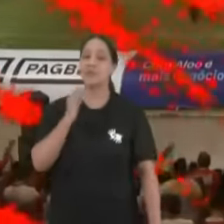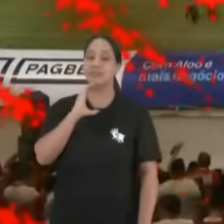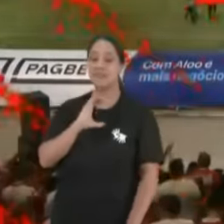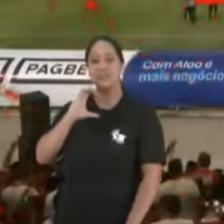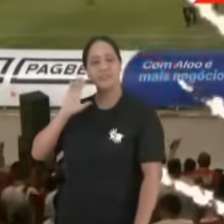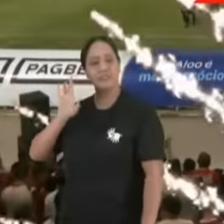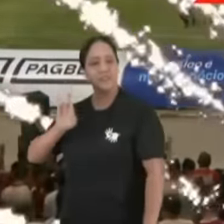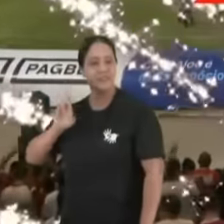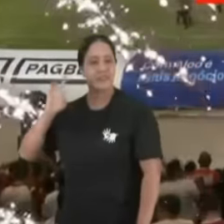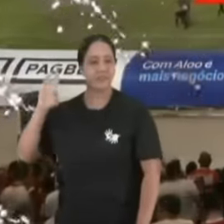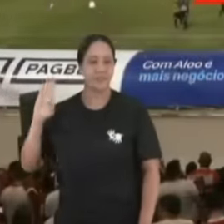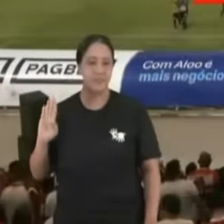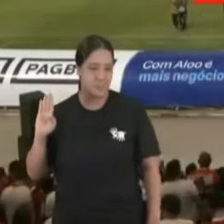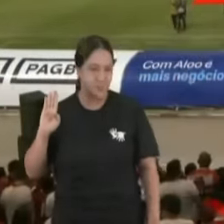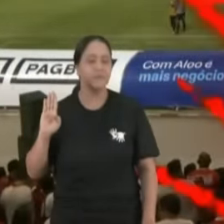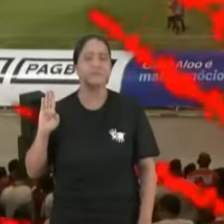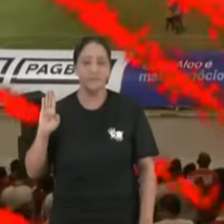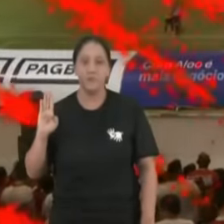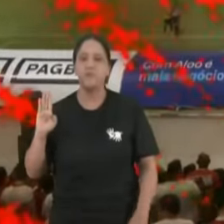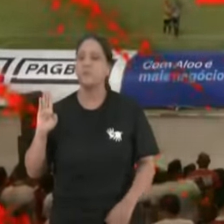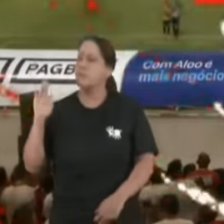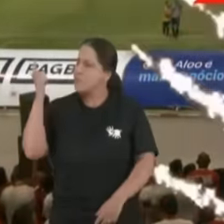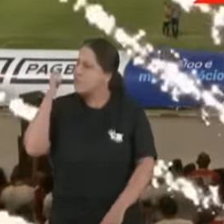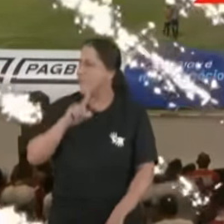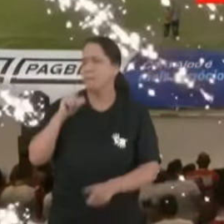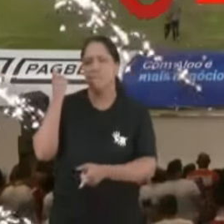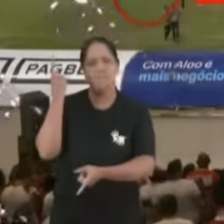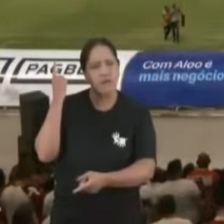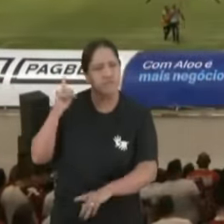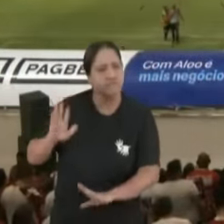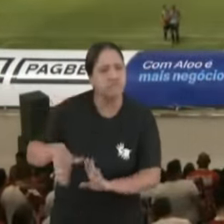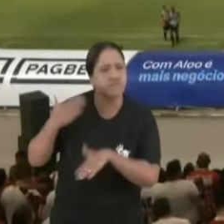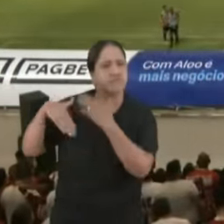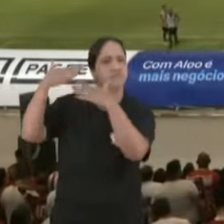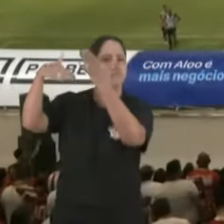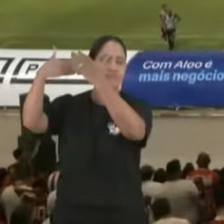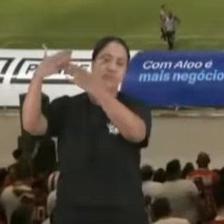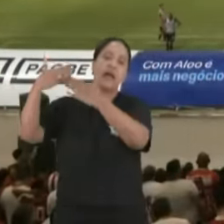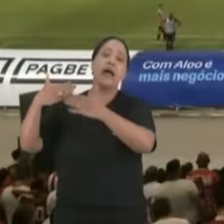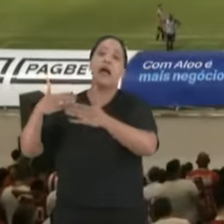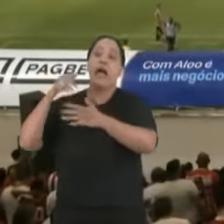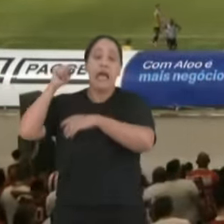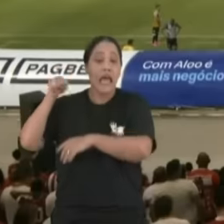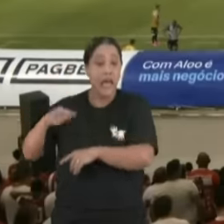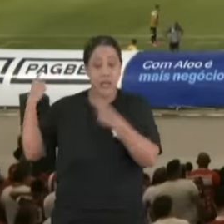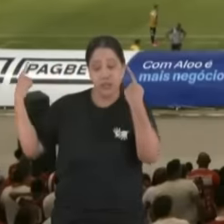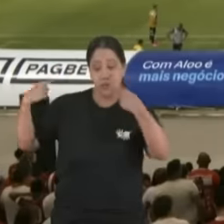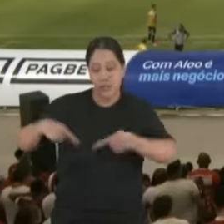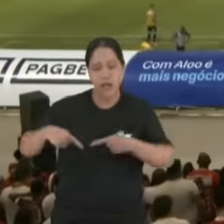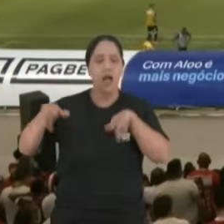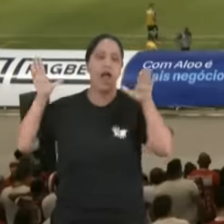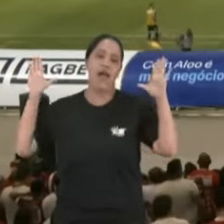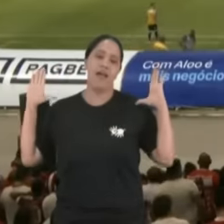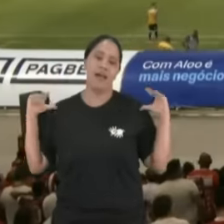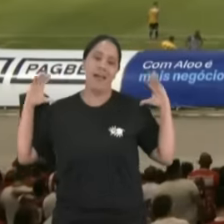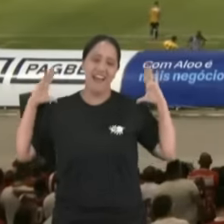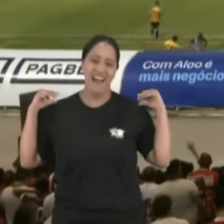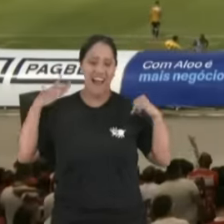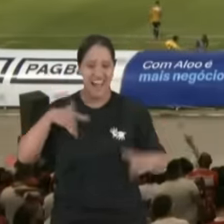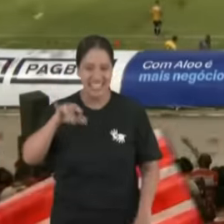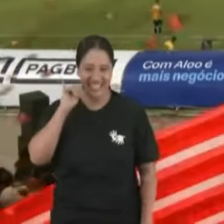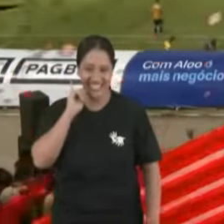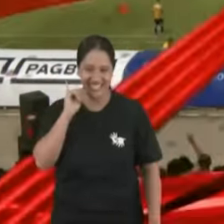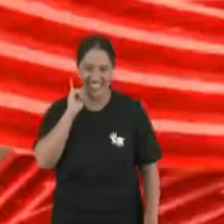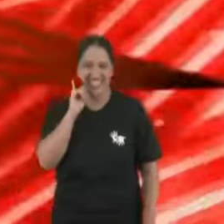Brasil, desbancando um adversário direto na disputa, que é a equipe do Asa de Arapiraca,